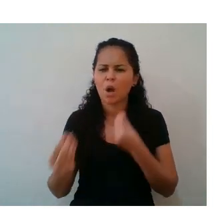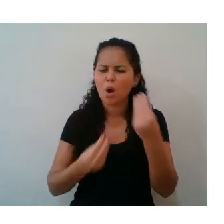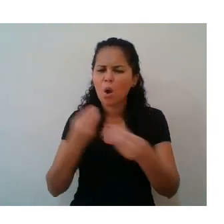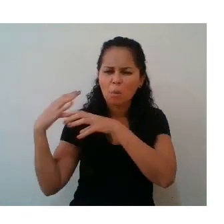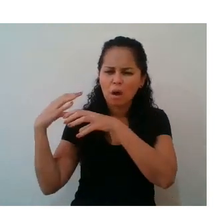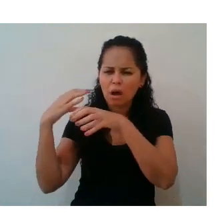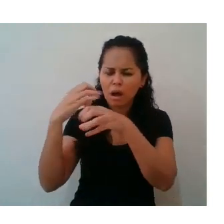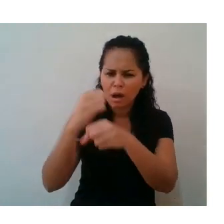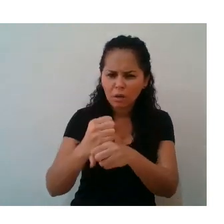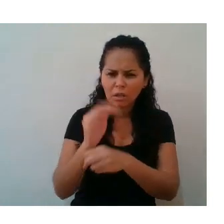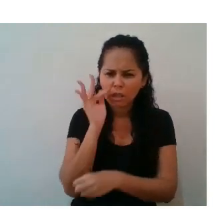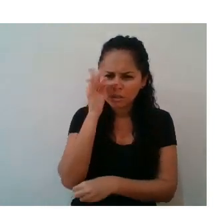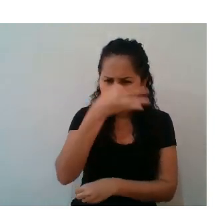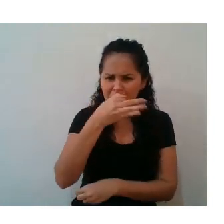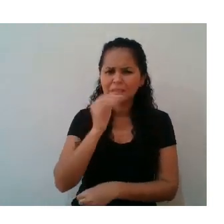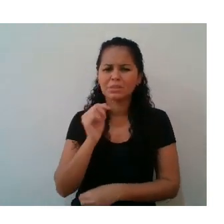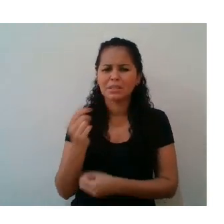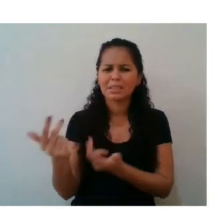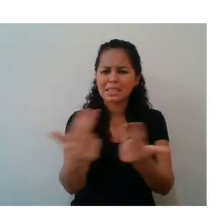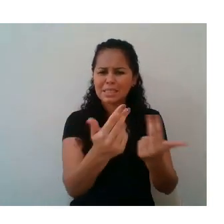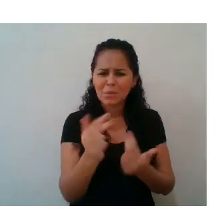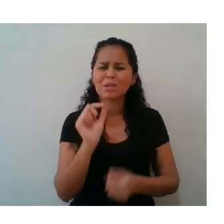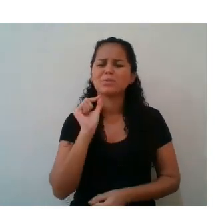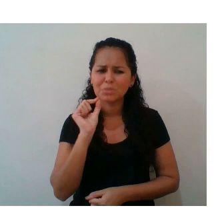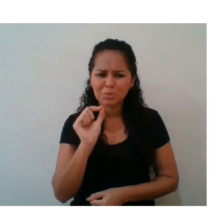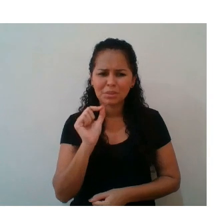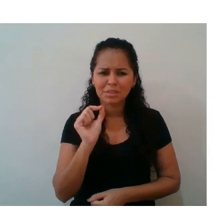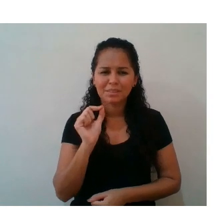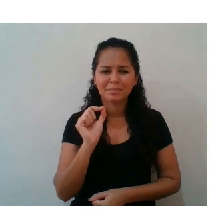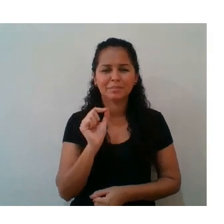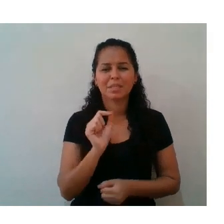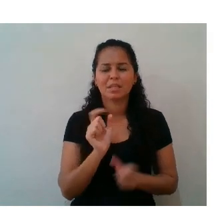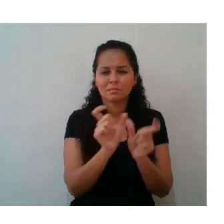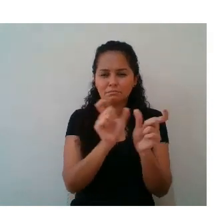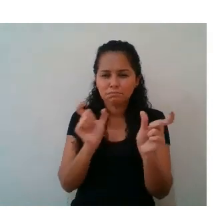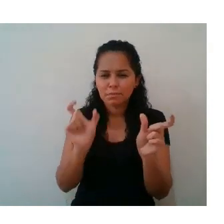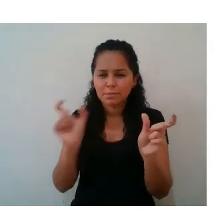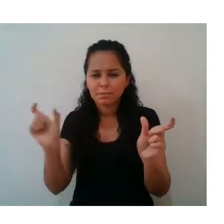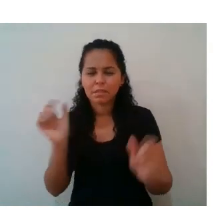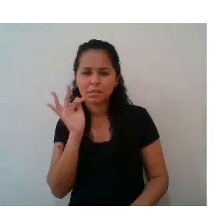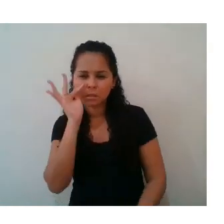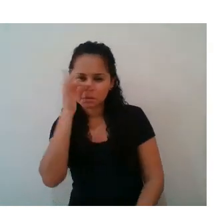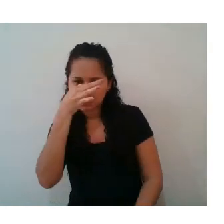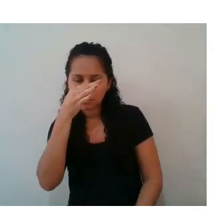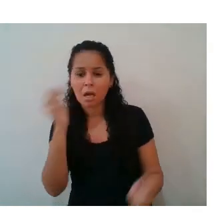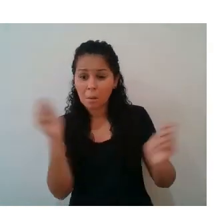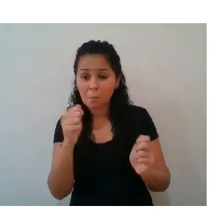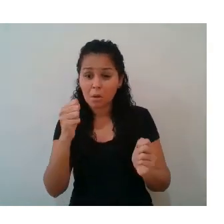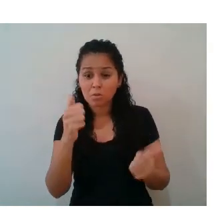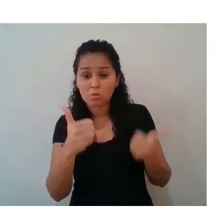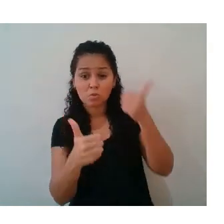aí, como é que eu calculo a resistência equivalente? O que seria isso? No lugar de todas essas resistências, eu poderia retirá-las e colocar